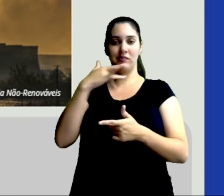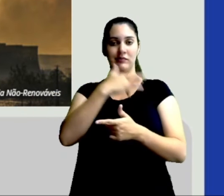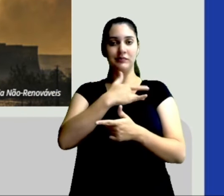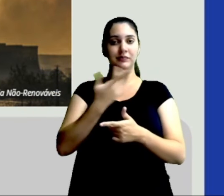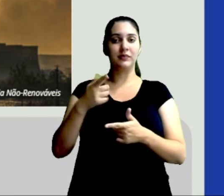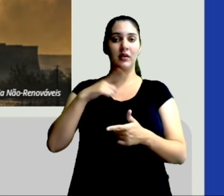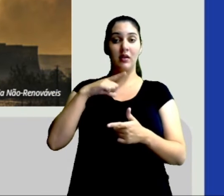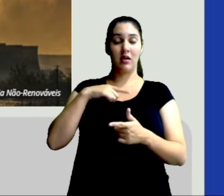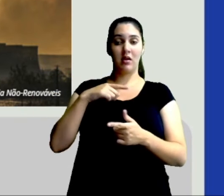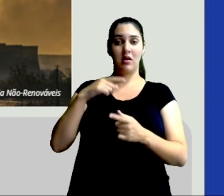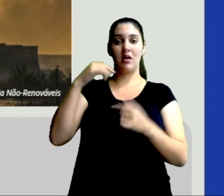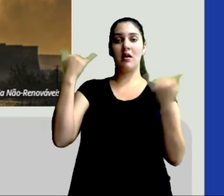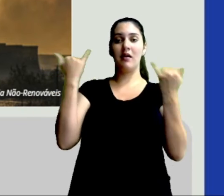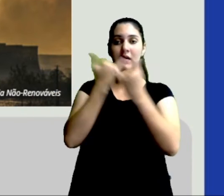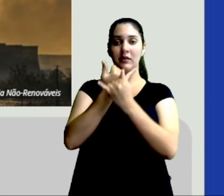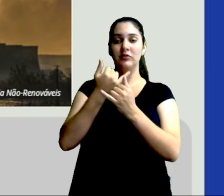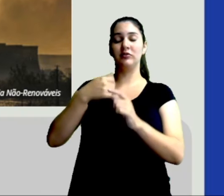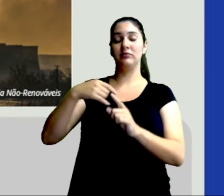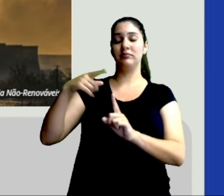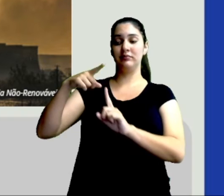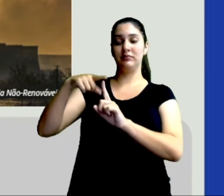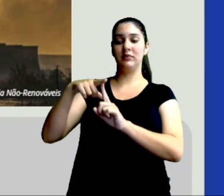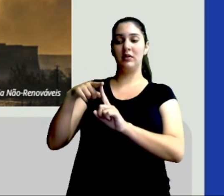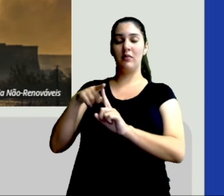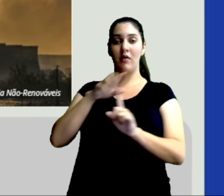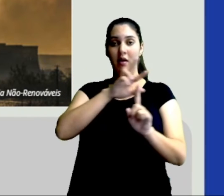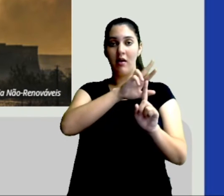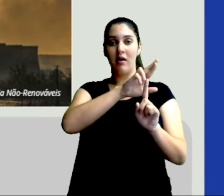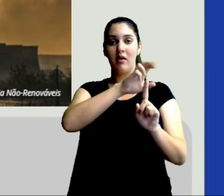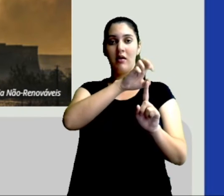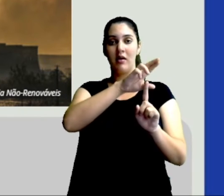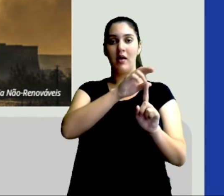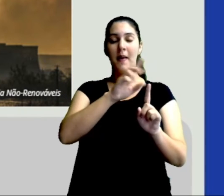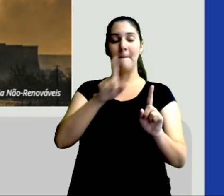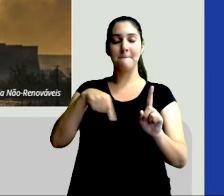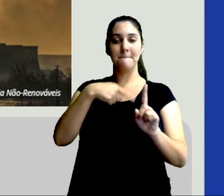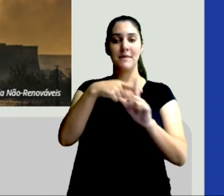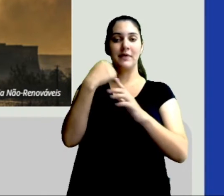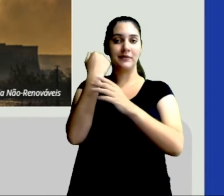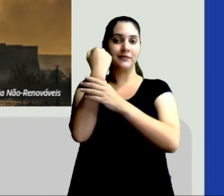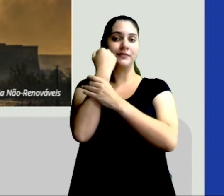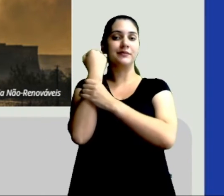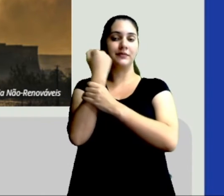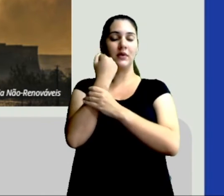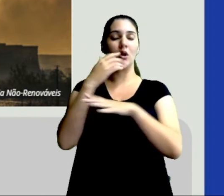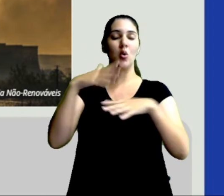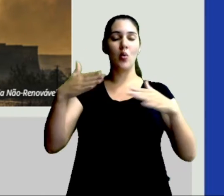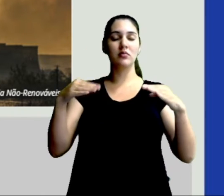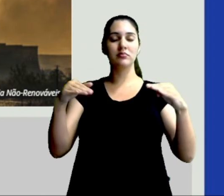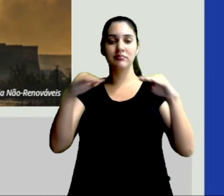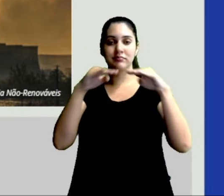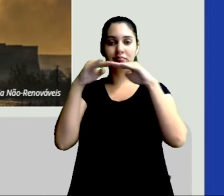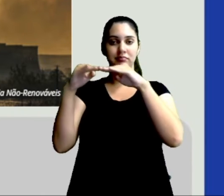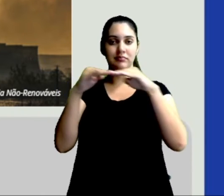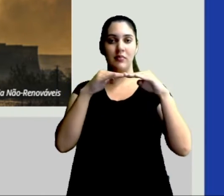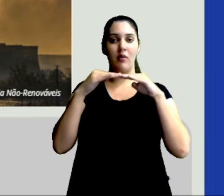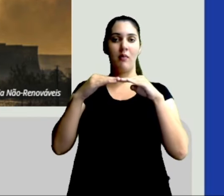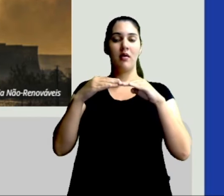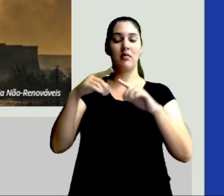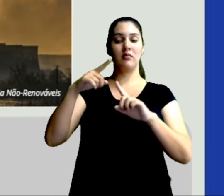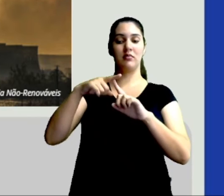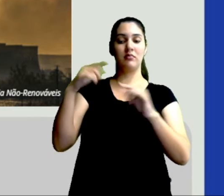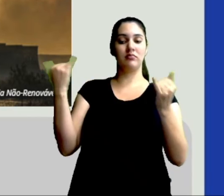de fontes renováveis são infinitamente mais sustentáveis quando comparadas com